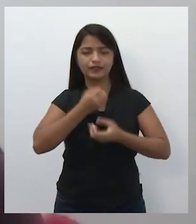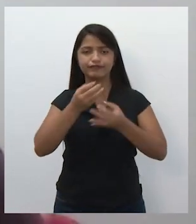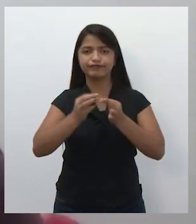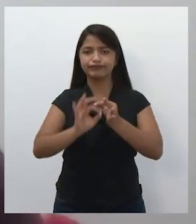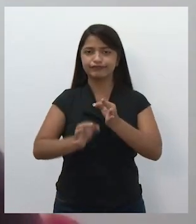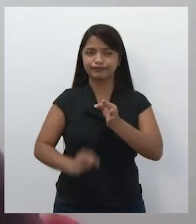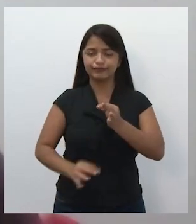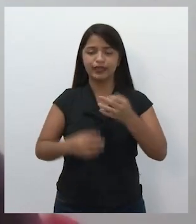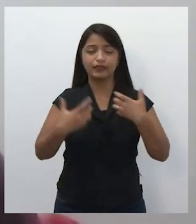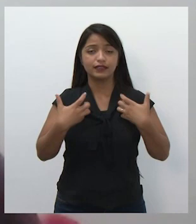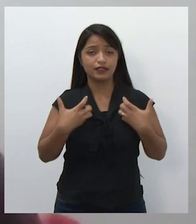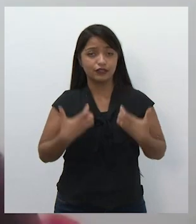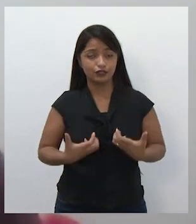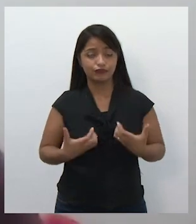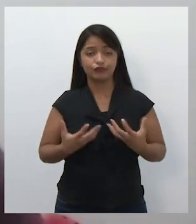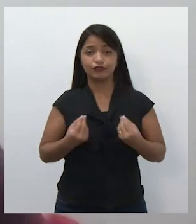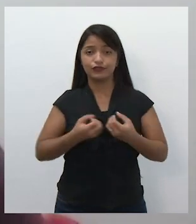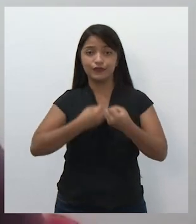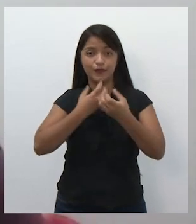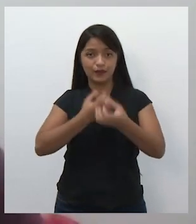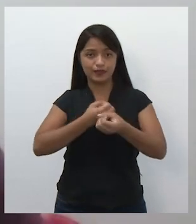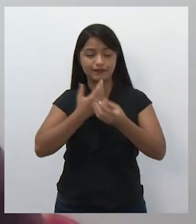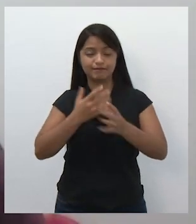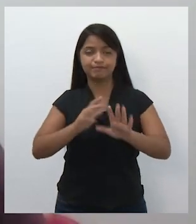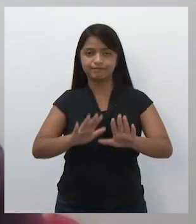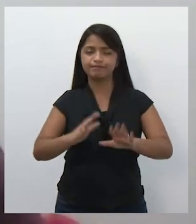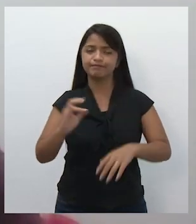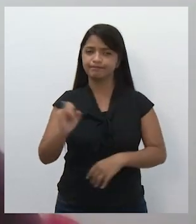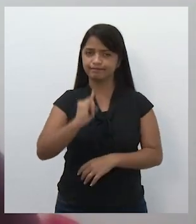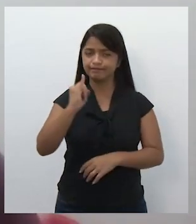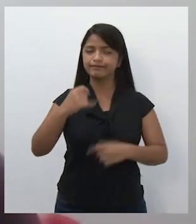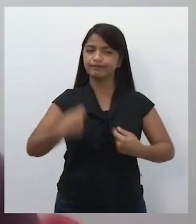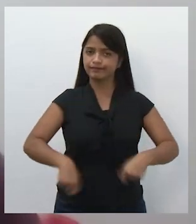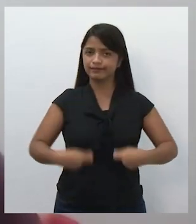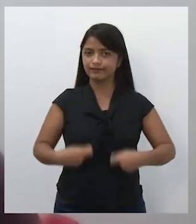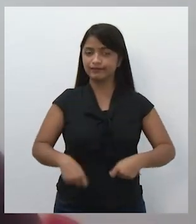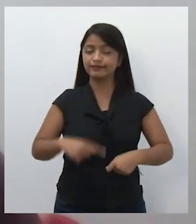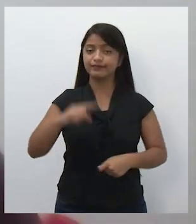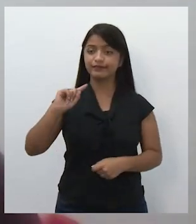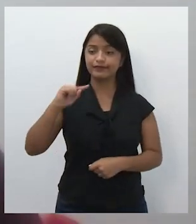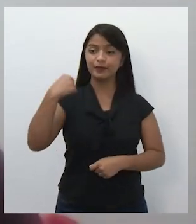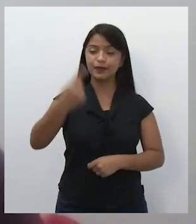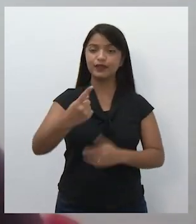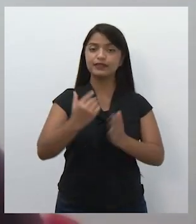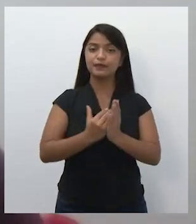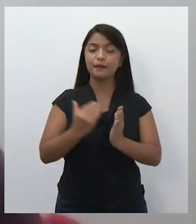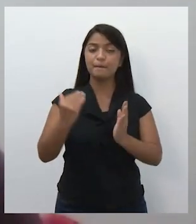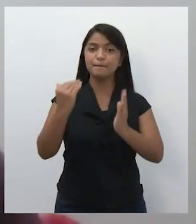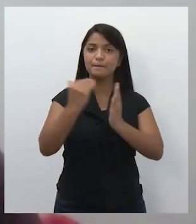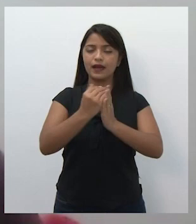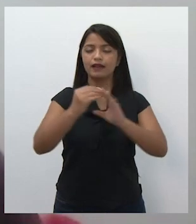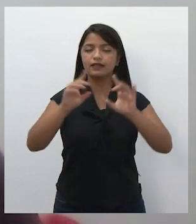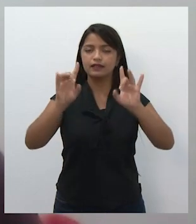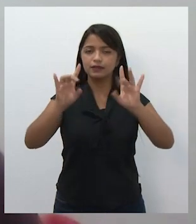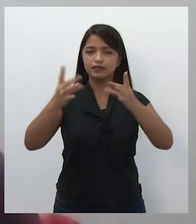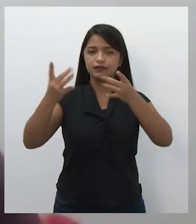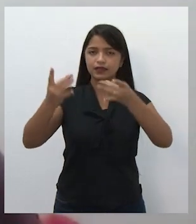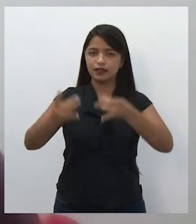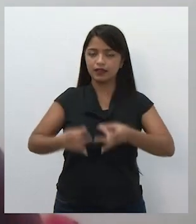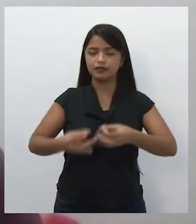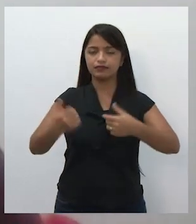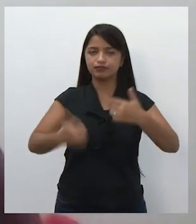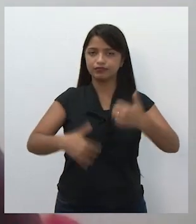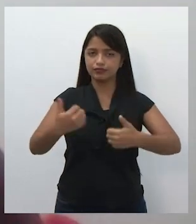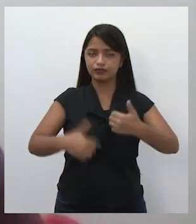né, a quantidade de informações para a gente falar, mas esse momento foi necessário, né? Depois a gente vai trazer com mais especificidade, daqui a pouco o material vai